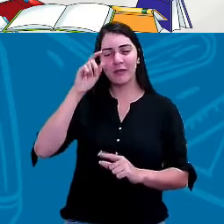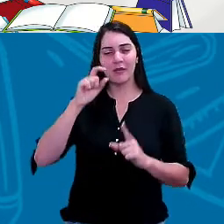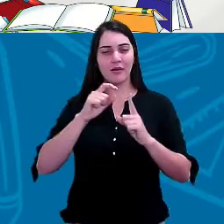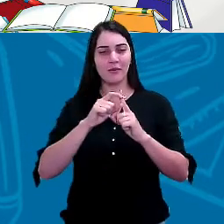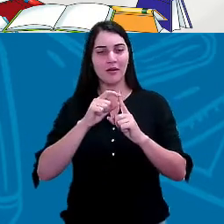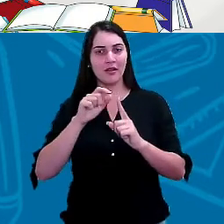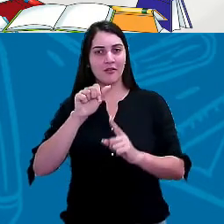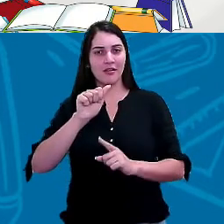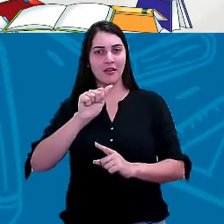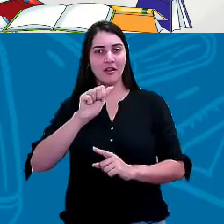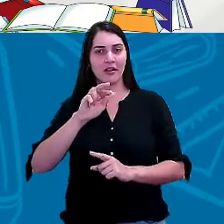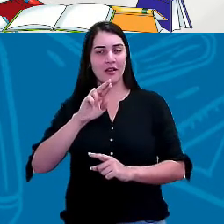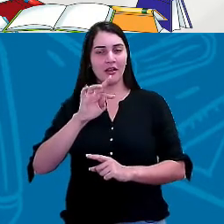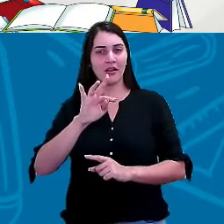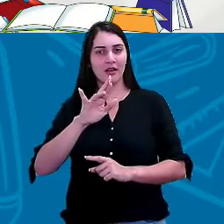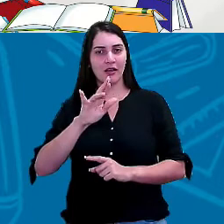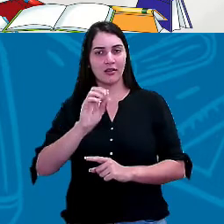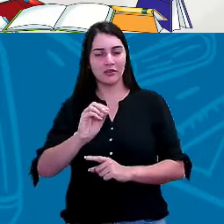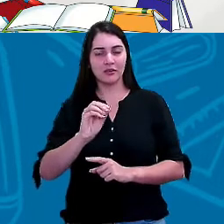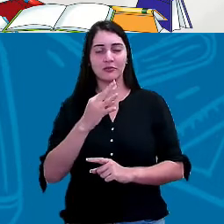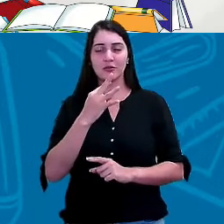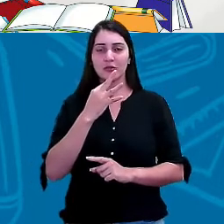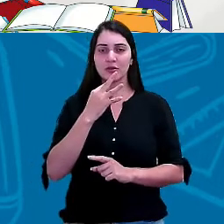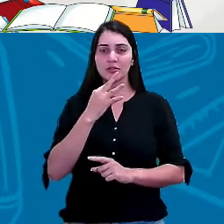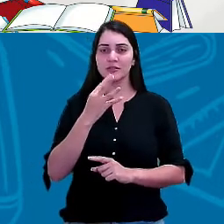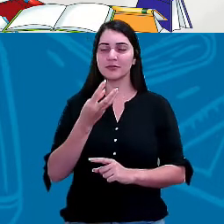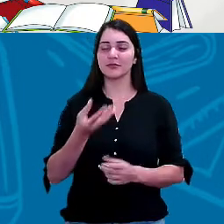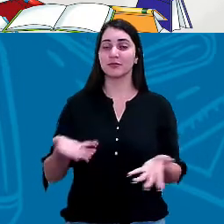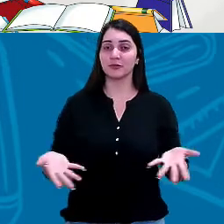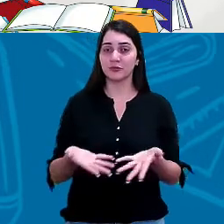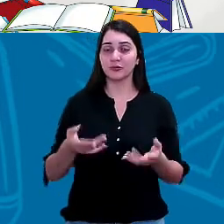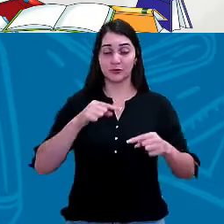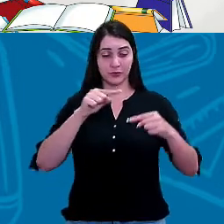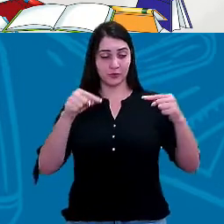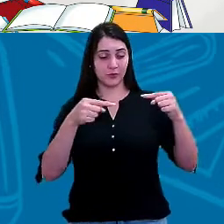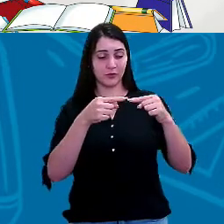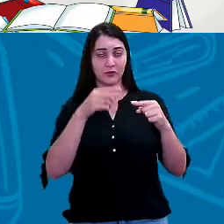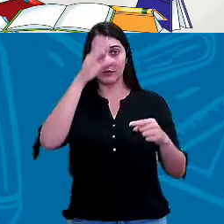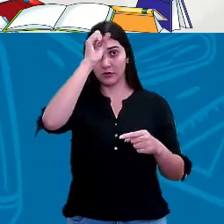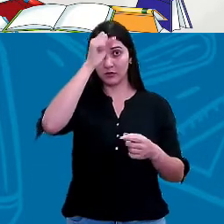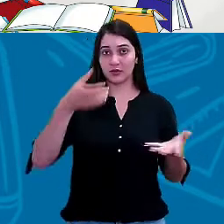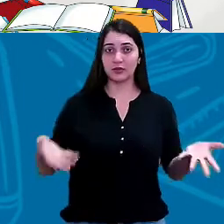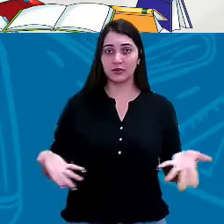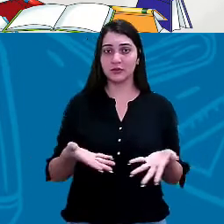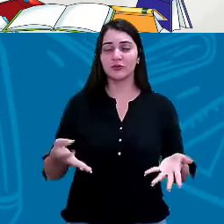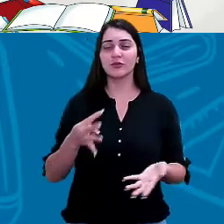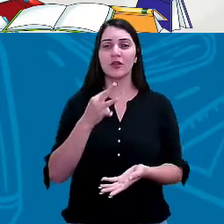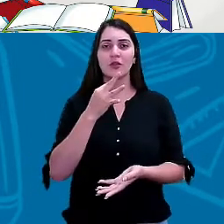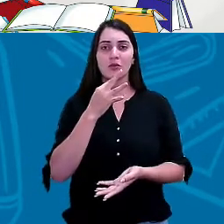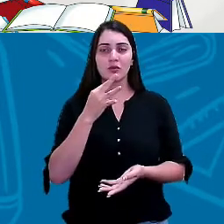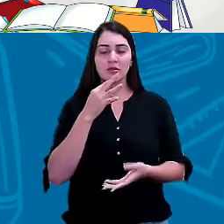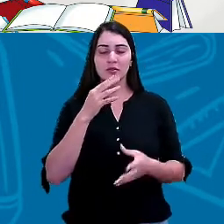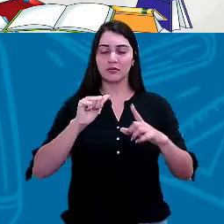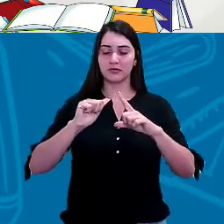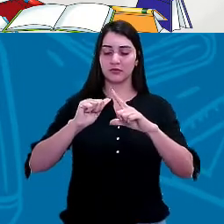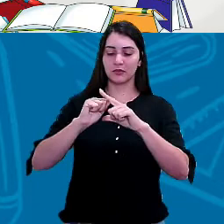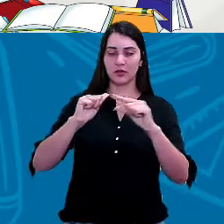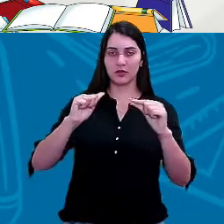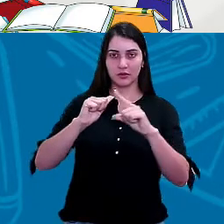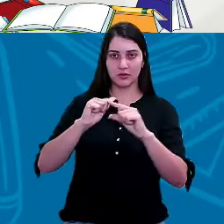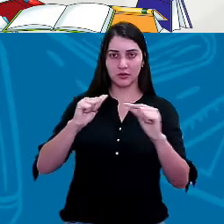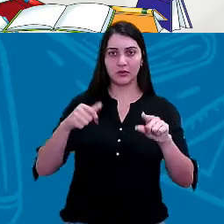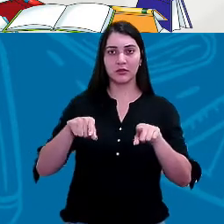são artigos, tá? O objetivo da nossa aprendizagem de hoje é conhecer os artigos e